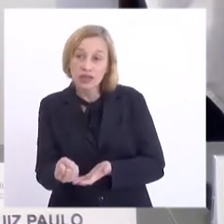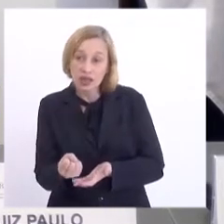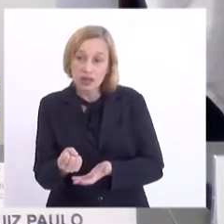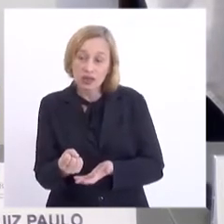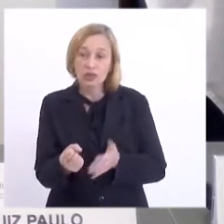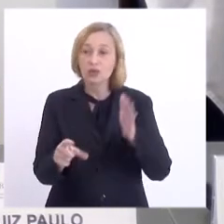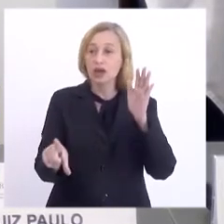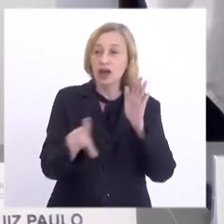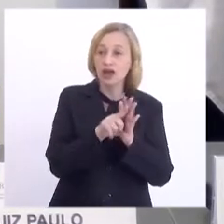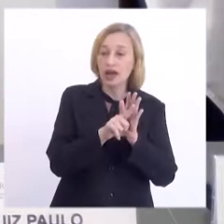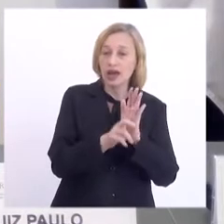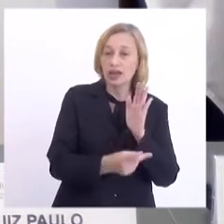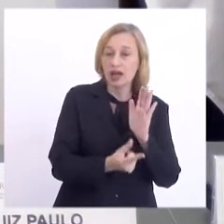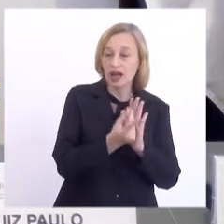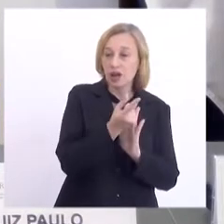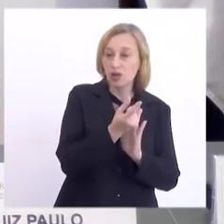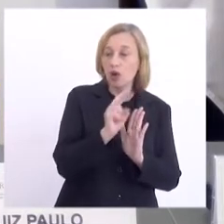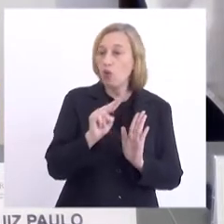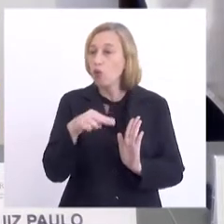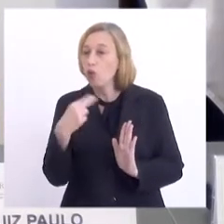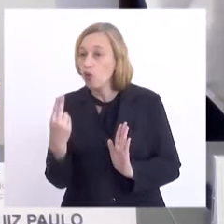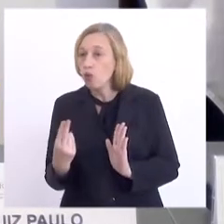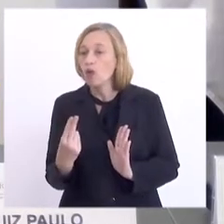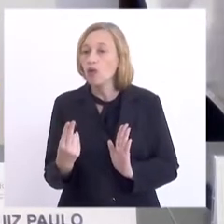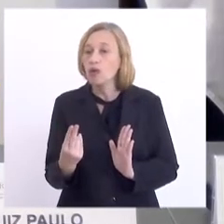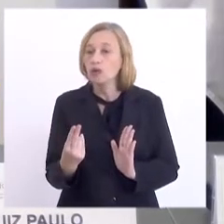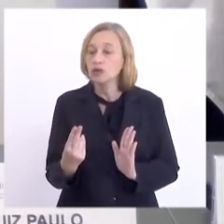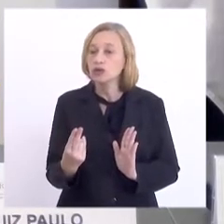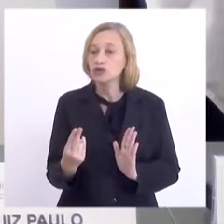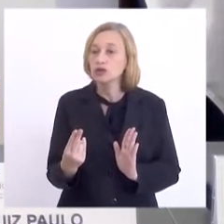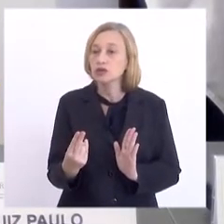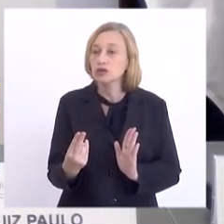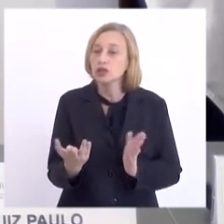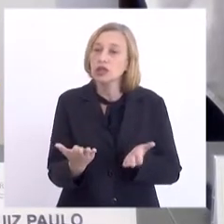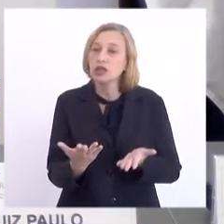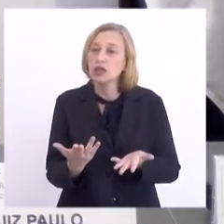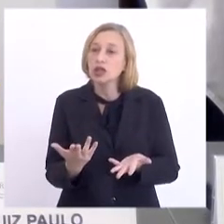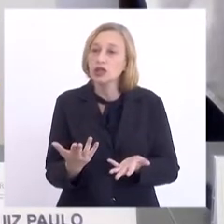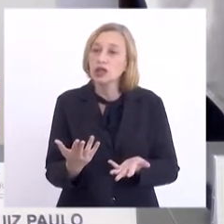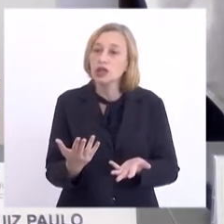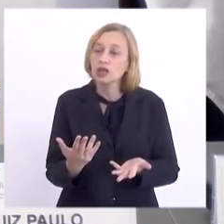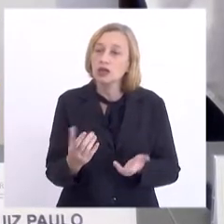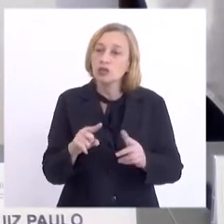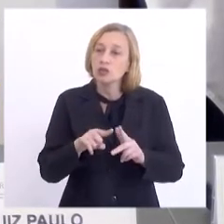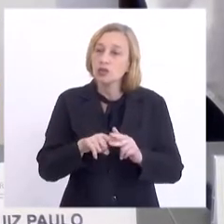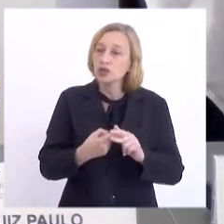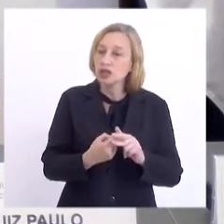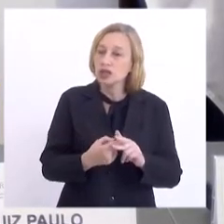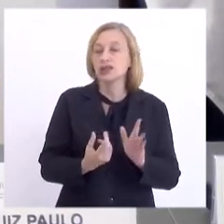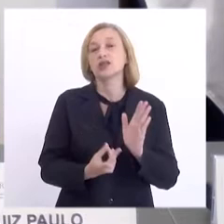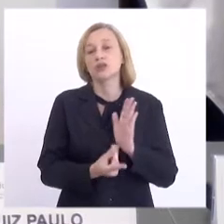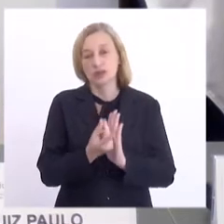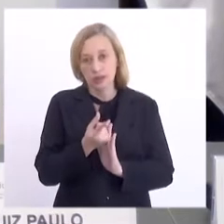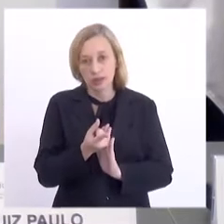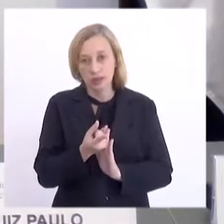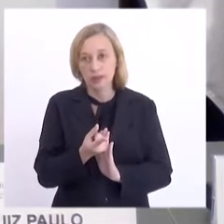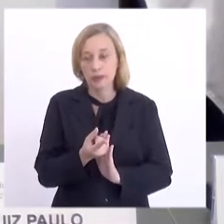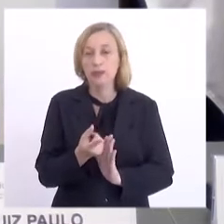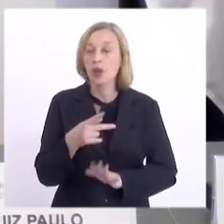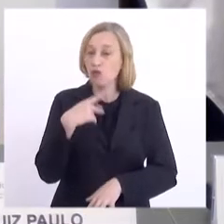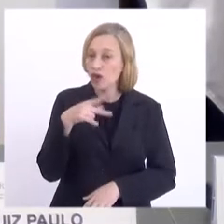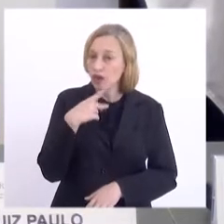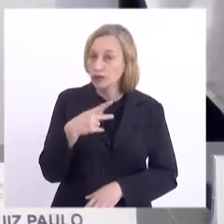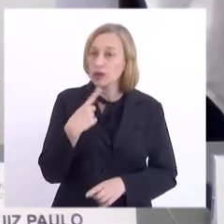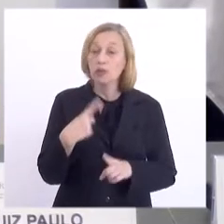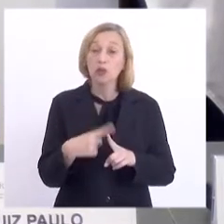na lua ou ser fruto de alguma alteração orçamentária tô